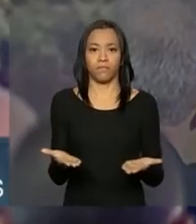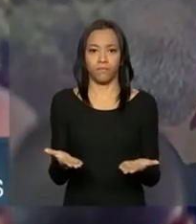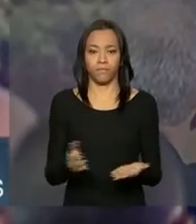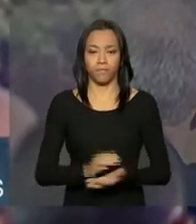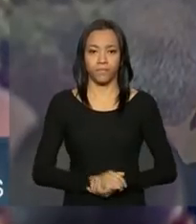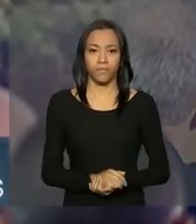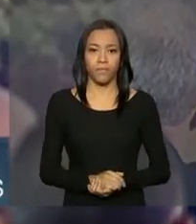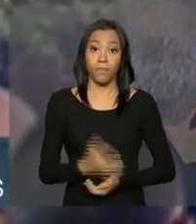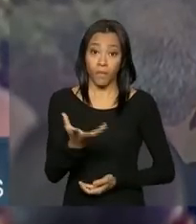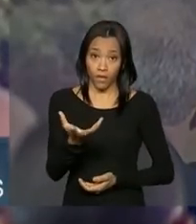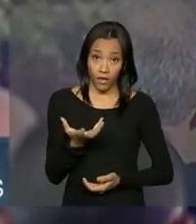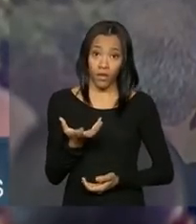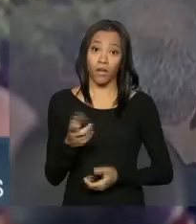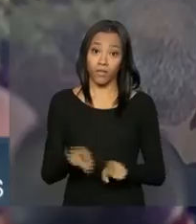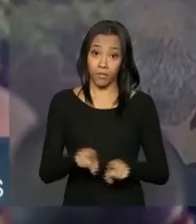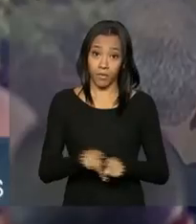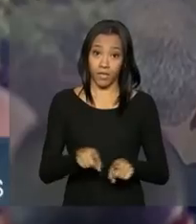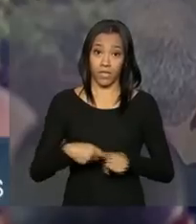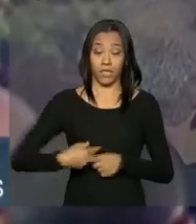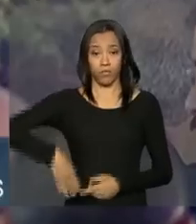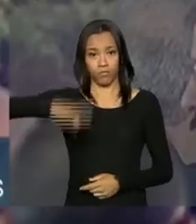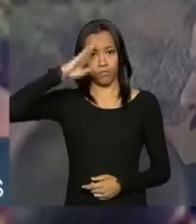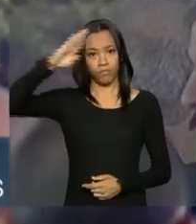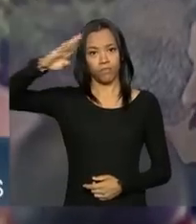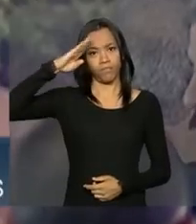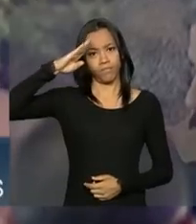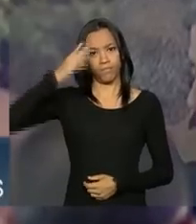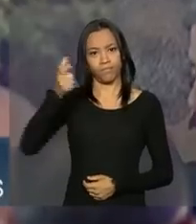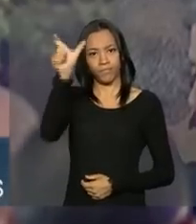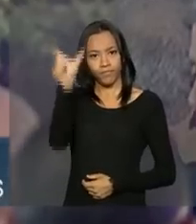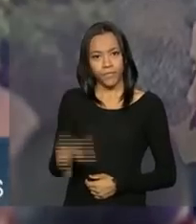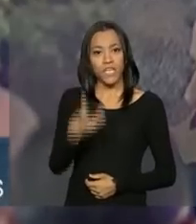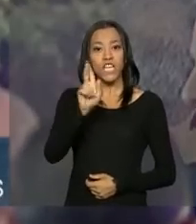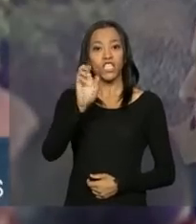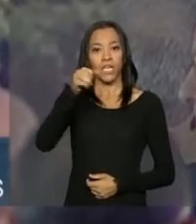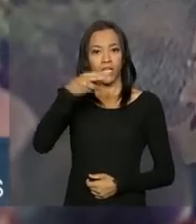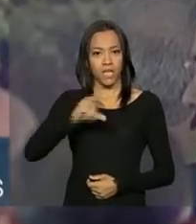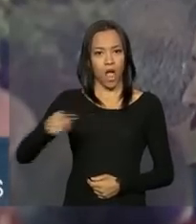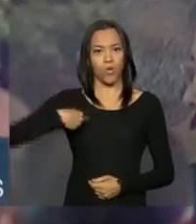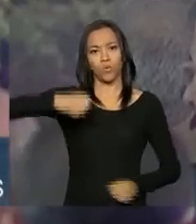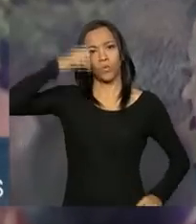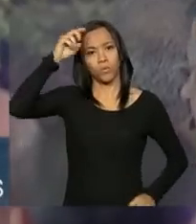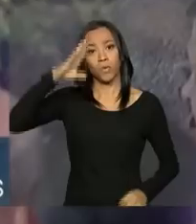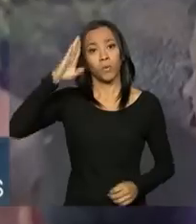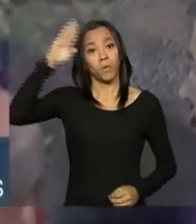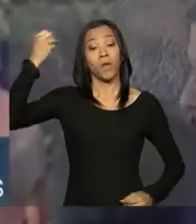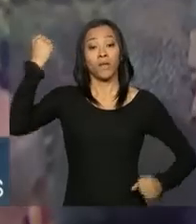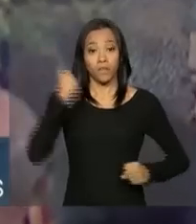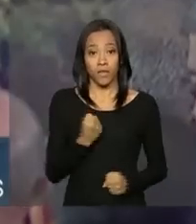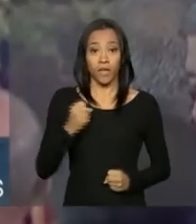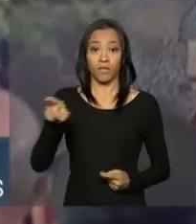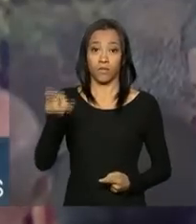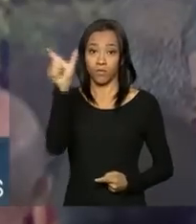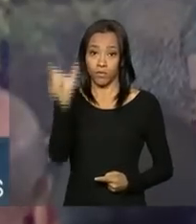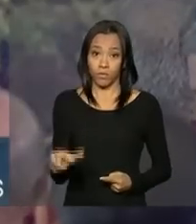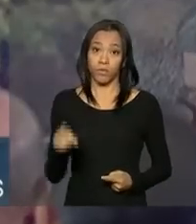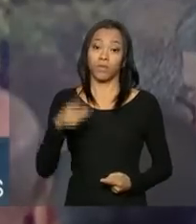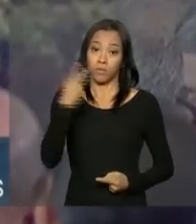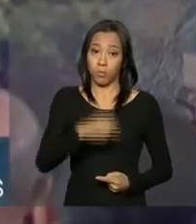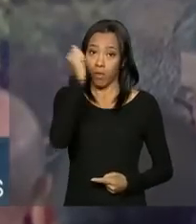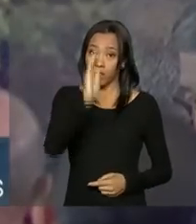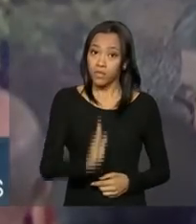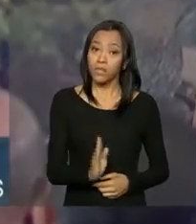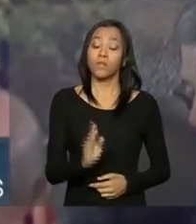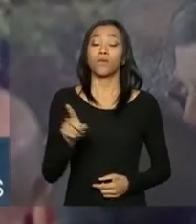Queria cumprimentar os comandantes militares, o general de Exército Eduardo Dias da Costa Vilas Boas, do Exército